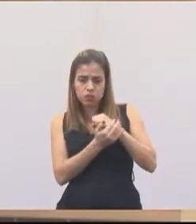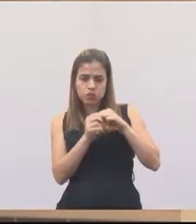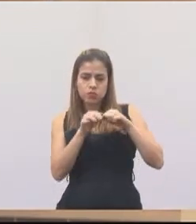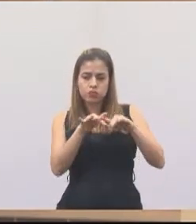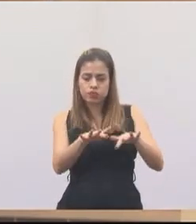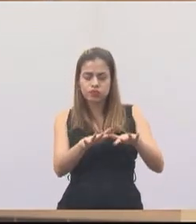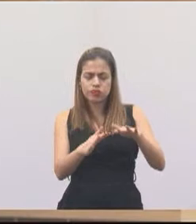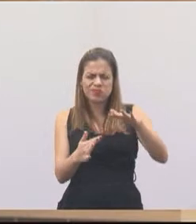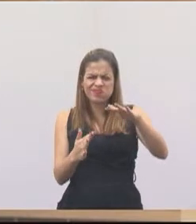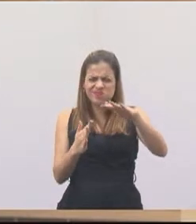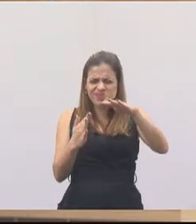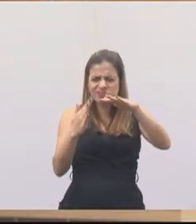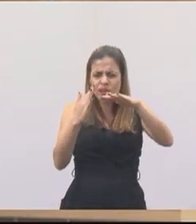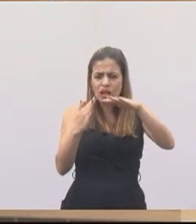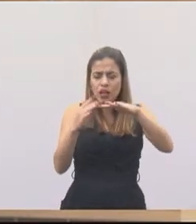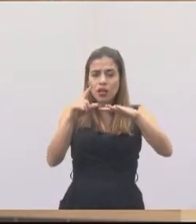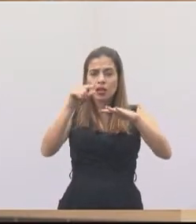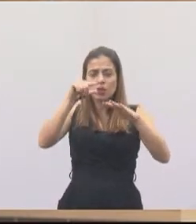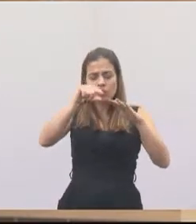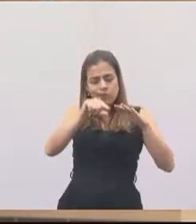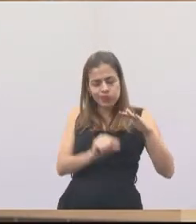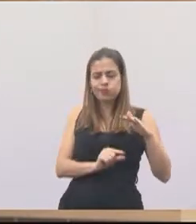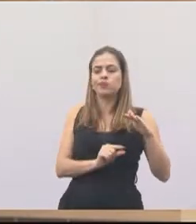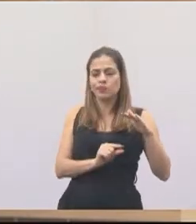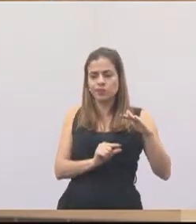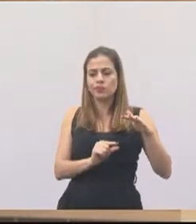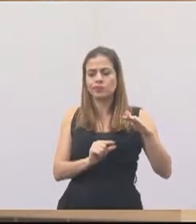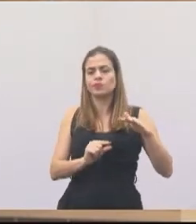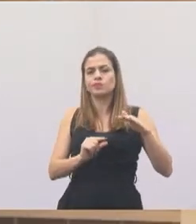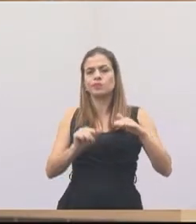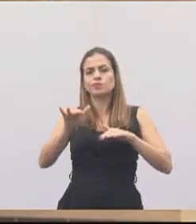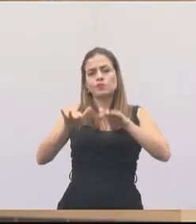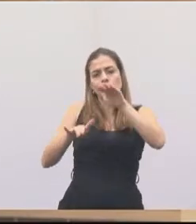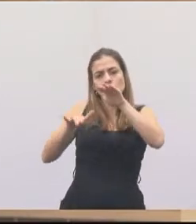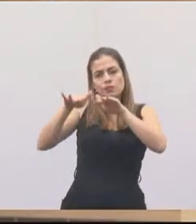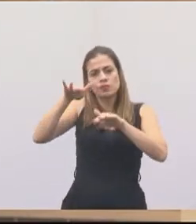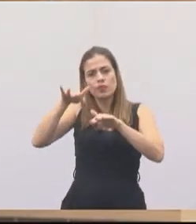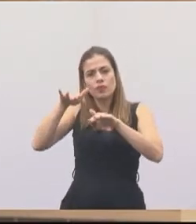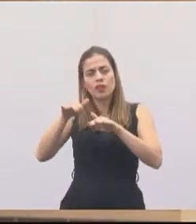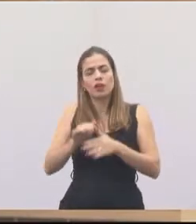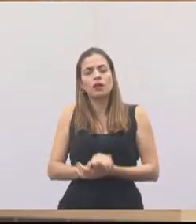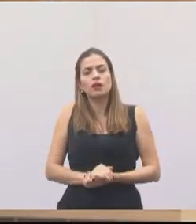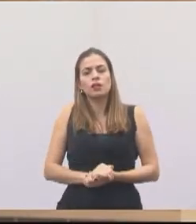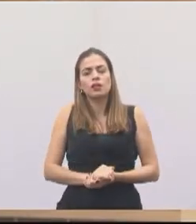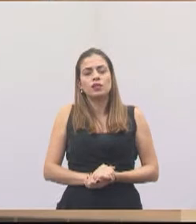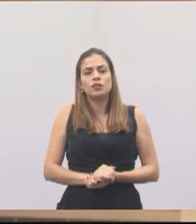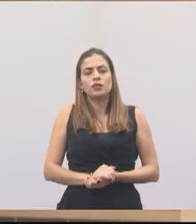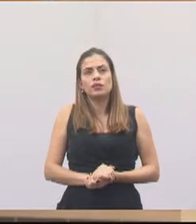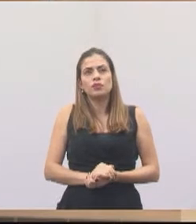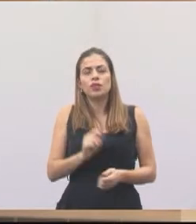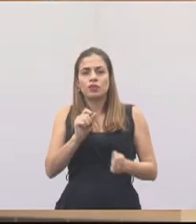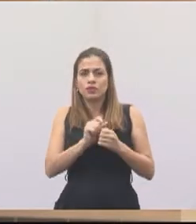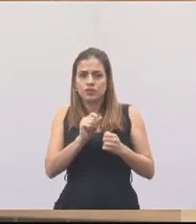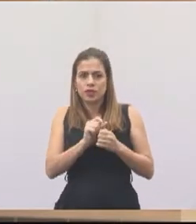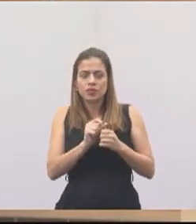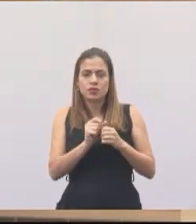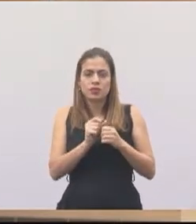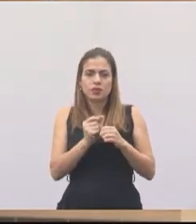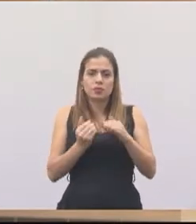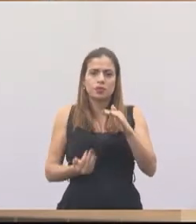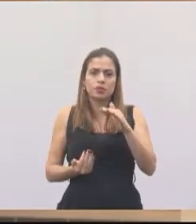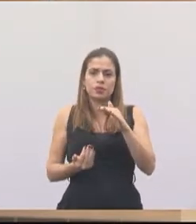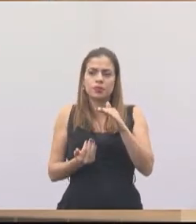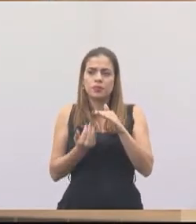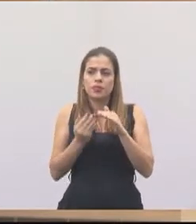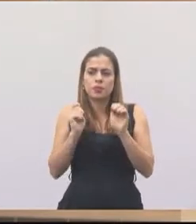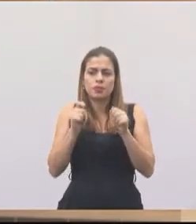pico da pandemia, que a arrecadação caiu em muito, e a projeção aí, na verdade, executou a capacidade